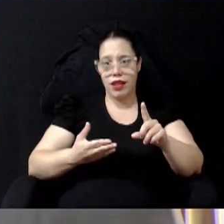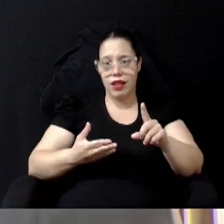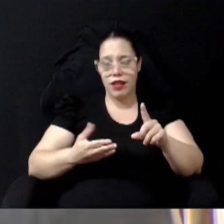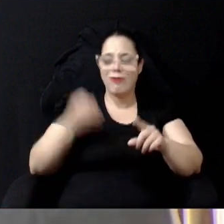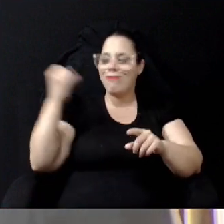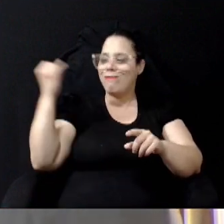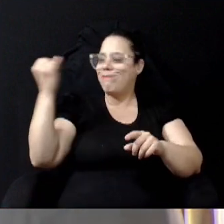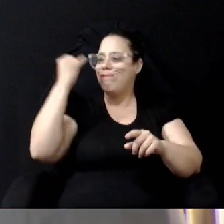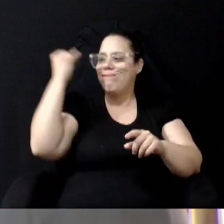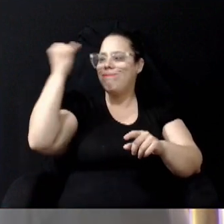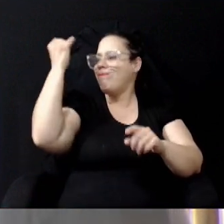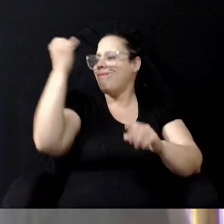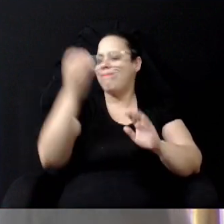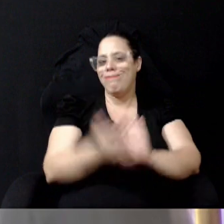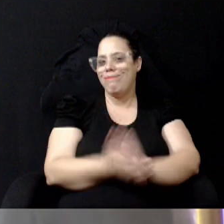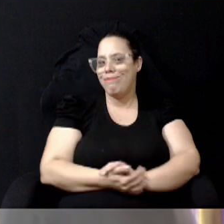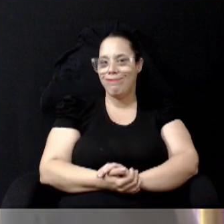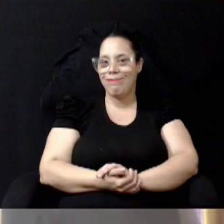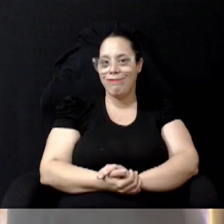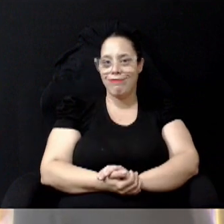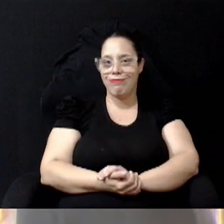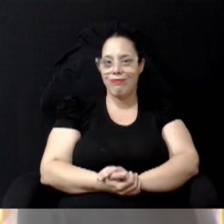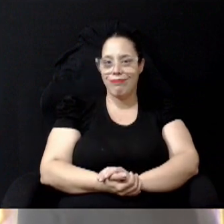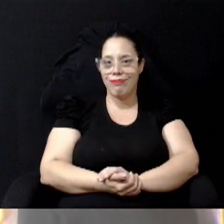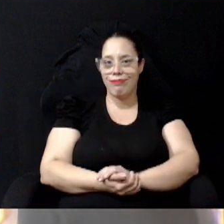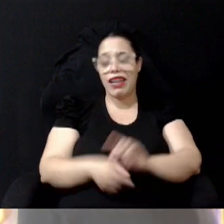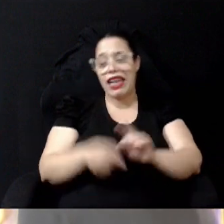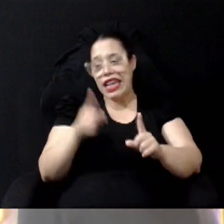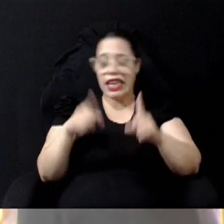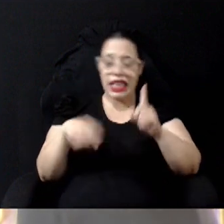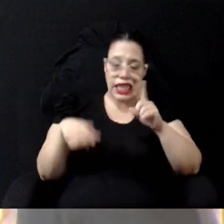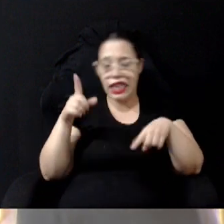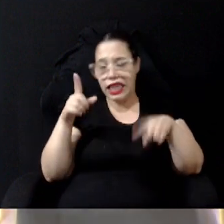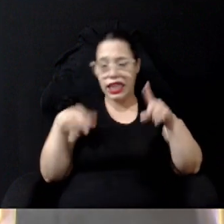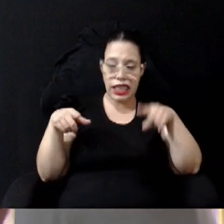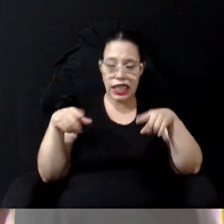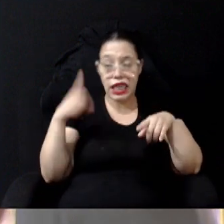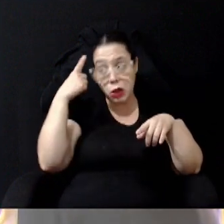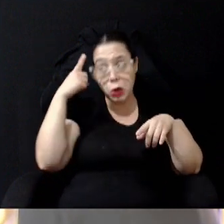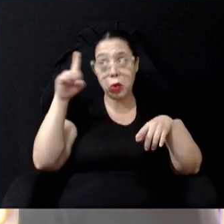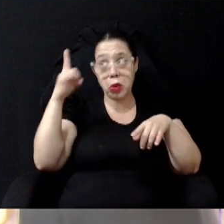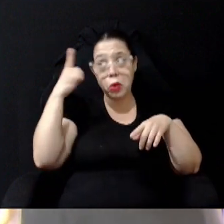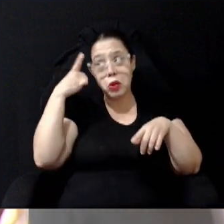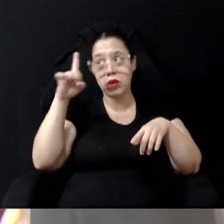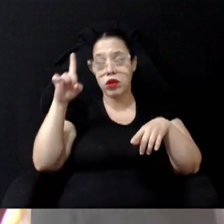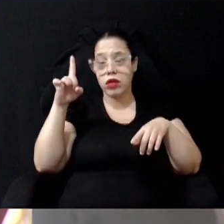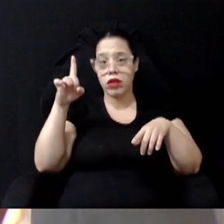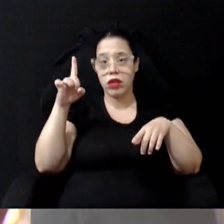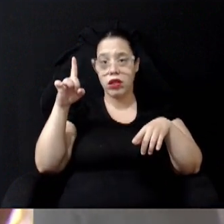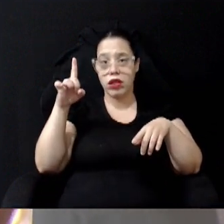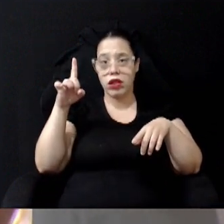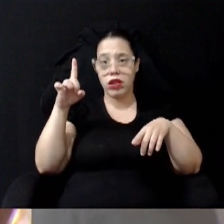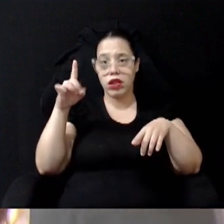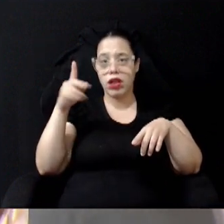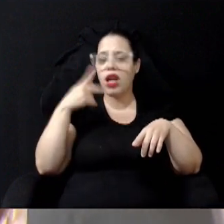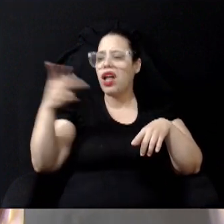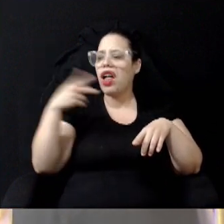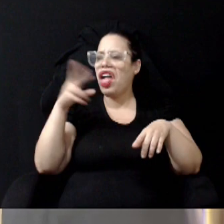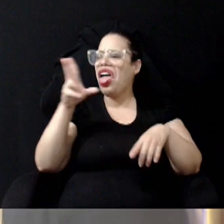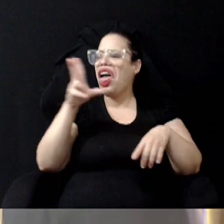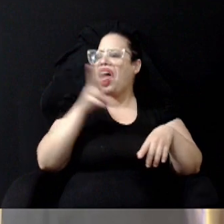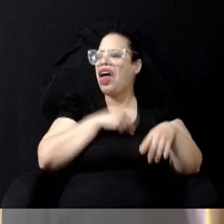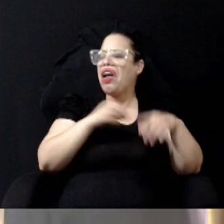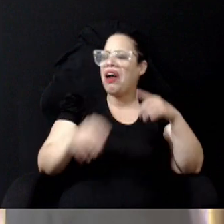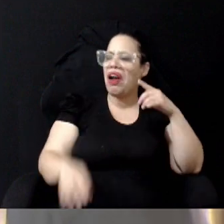importante. Então, às vezes, né? No nosso dia a dia, pode ter pessoas que falam assim: nossa, mas a